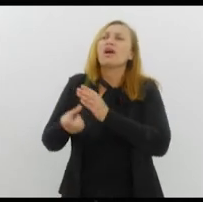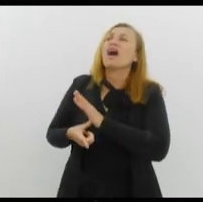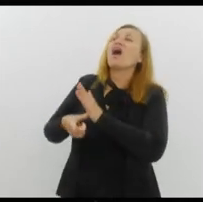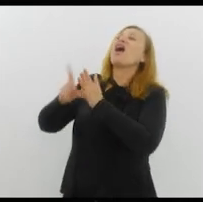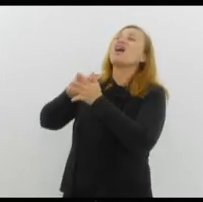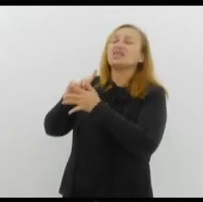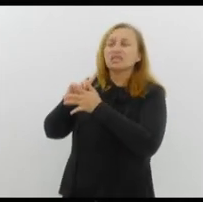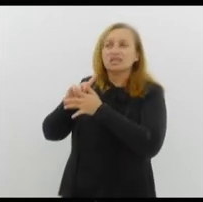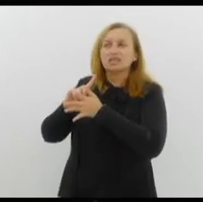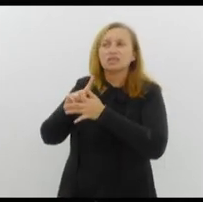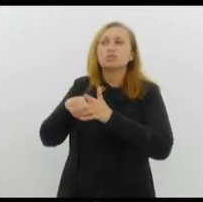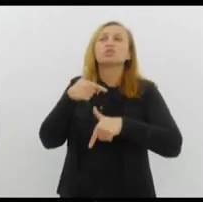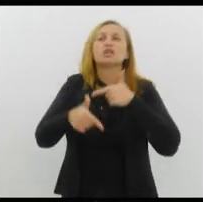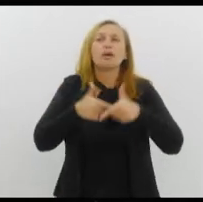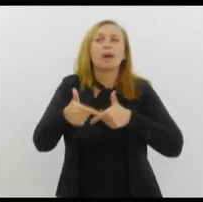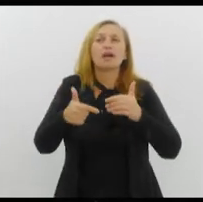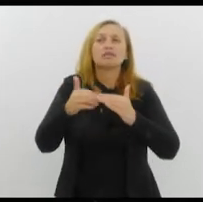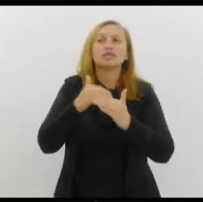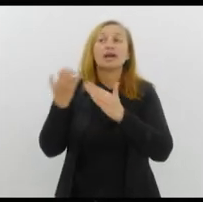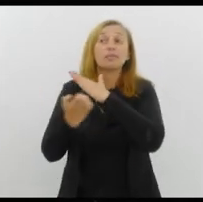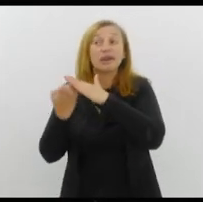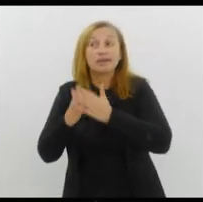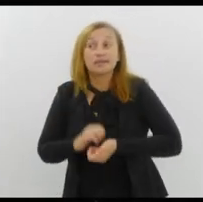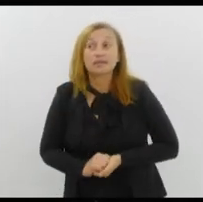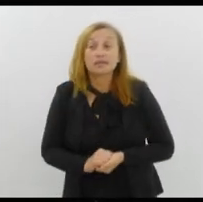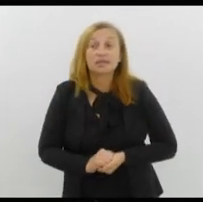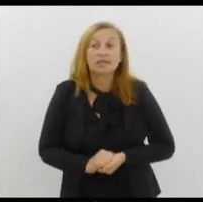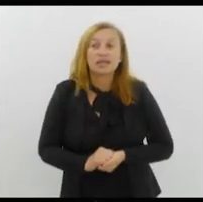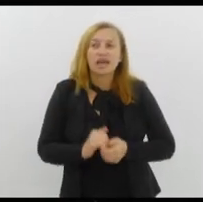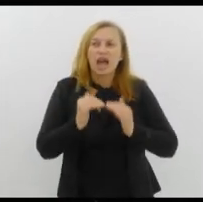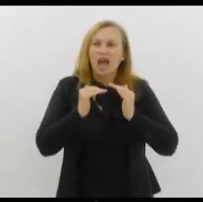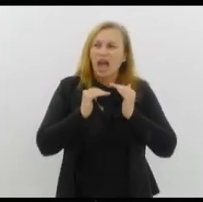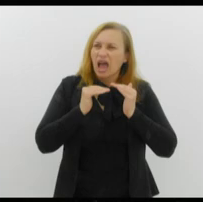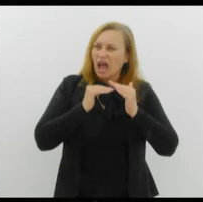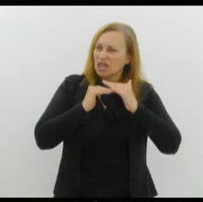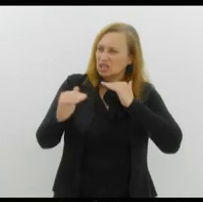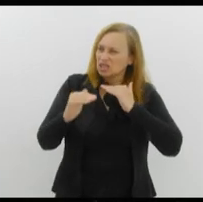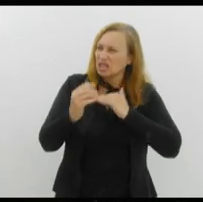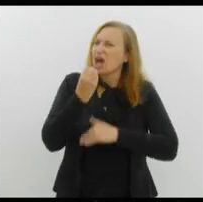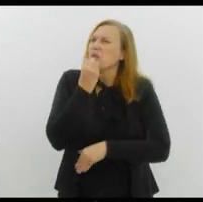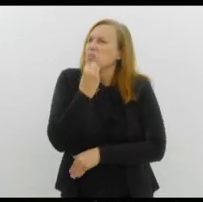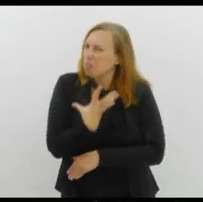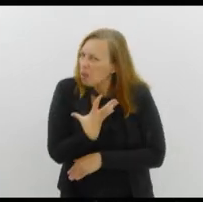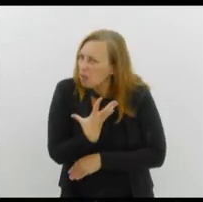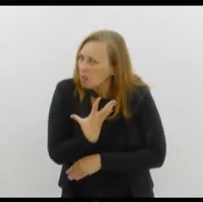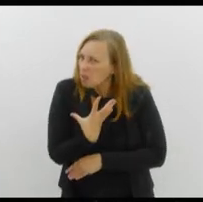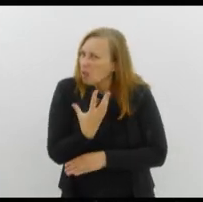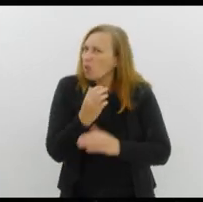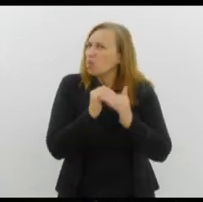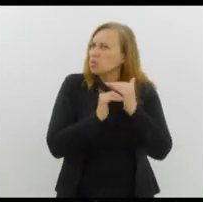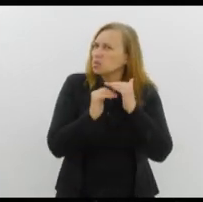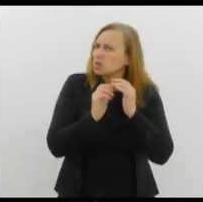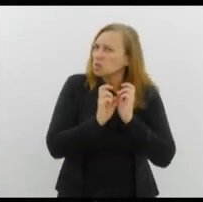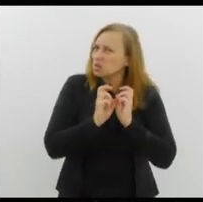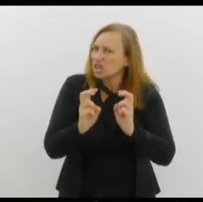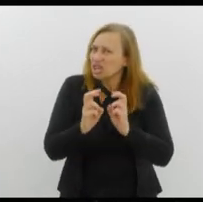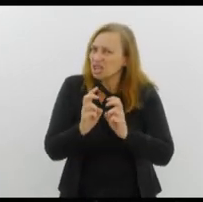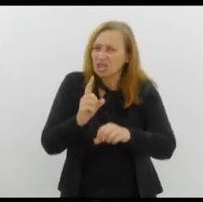de 2020? As estações, por acaso, estavam em boas condições? Os trens chegavam